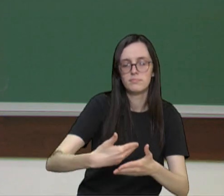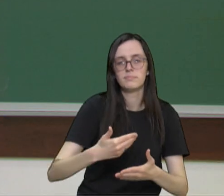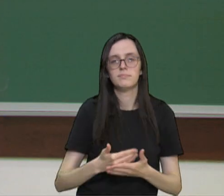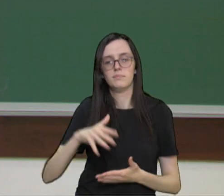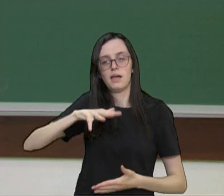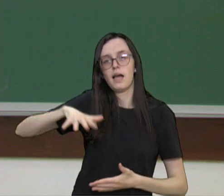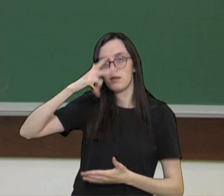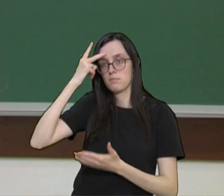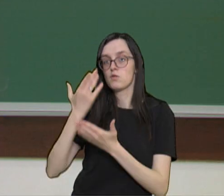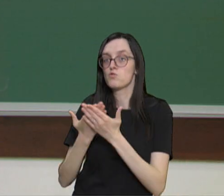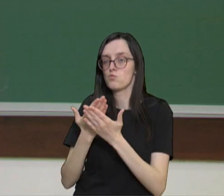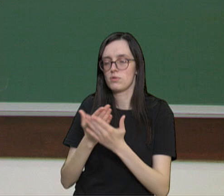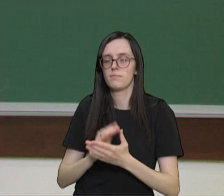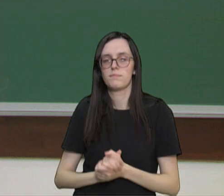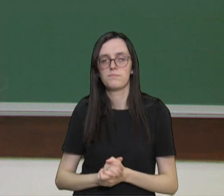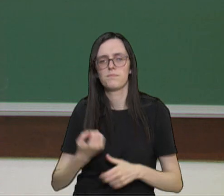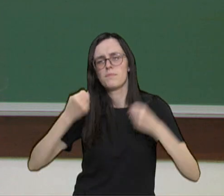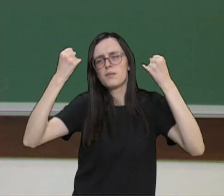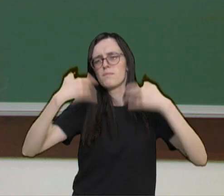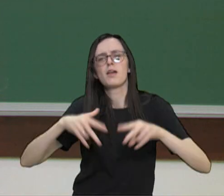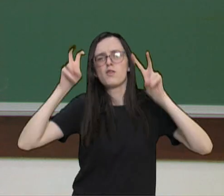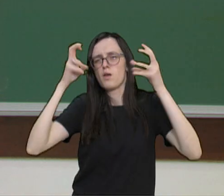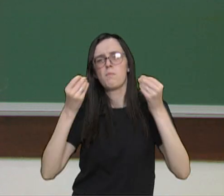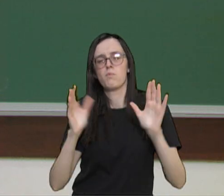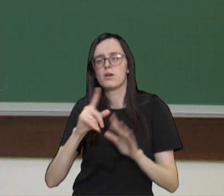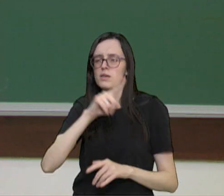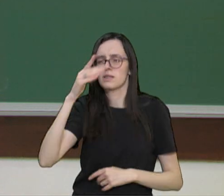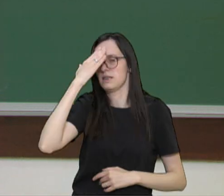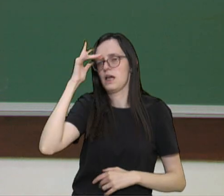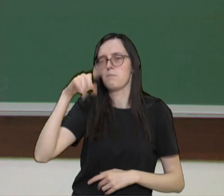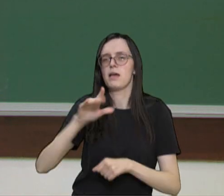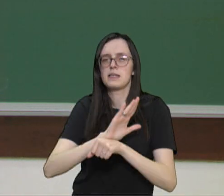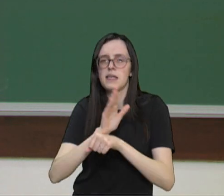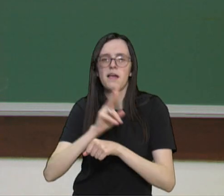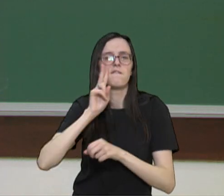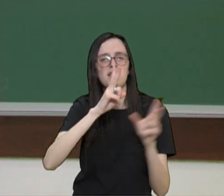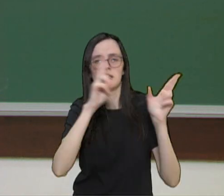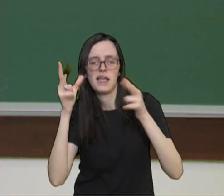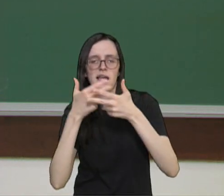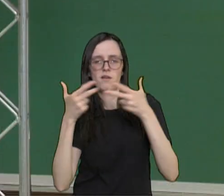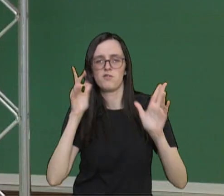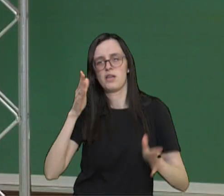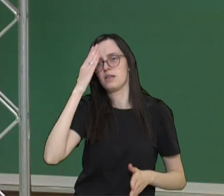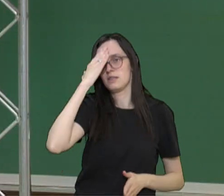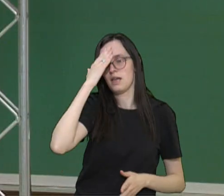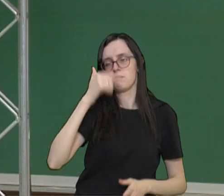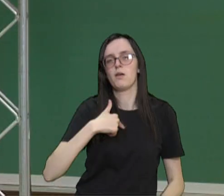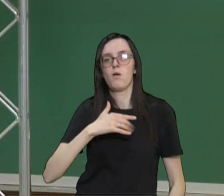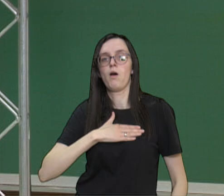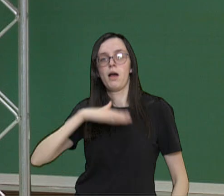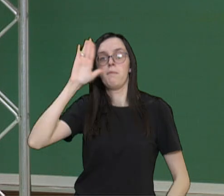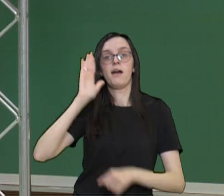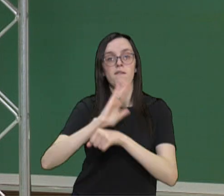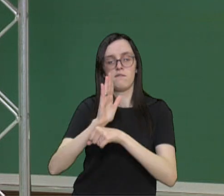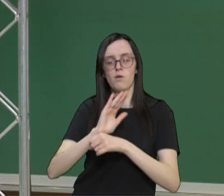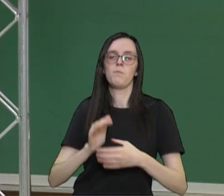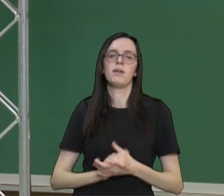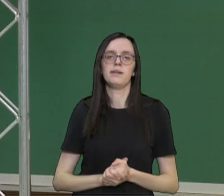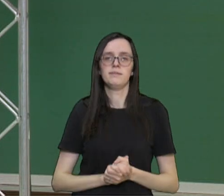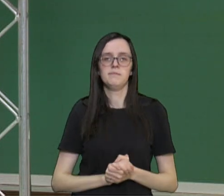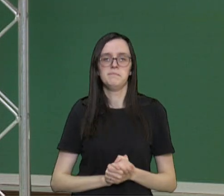estudiosos. Então, não preciso nem falar muito de cinema, todo mundo sabe que é cinema, vocês gostam de ver séries, etc. e tal. Eu gosto mais de ver filme, mas